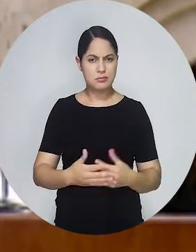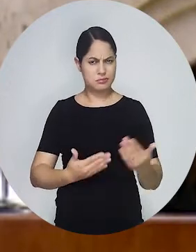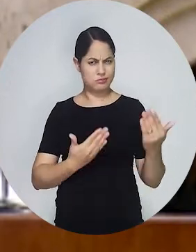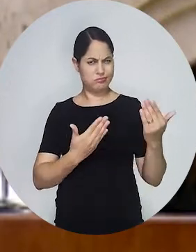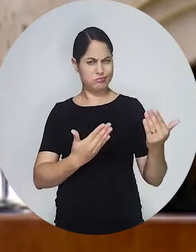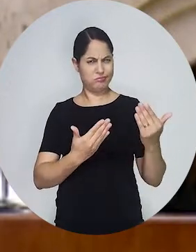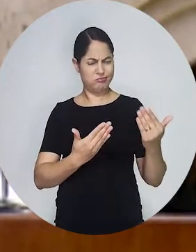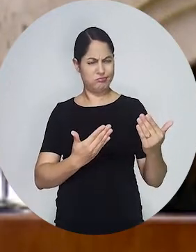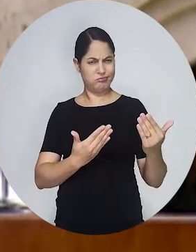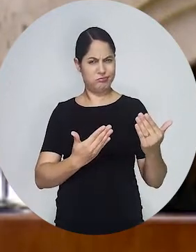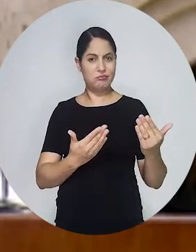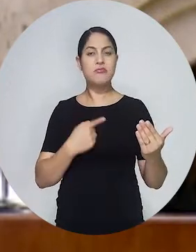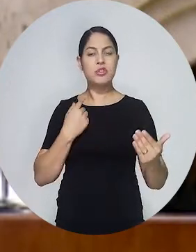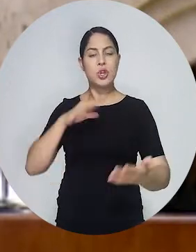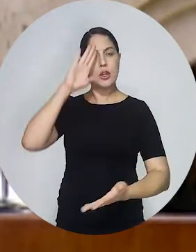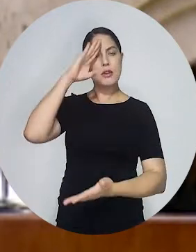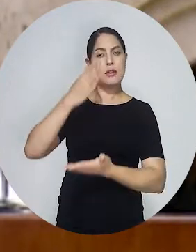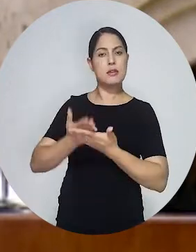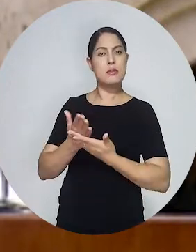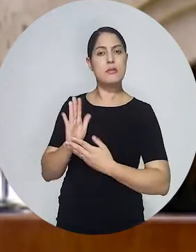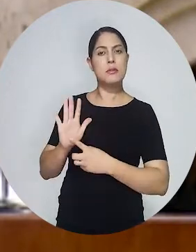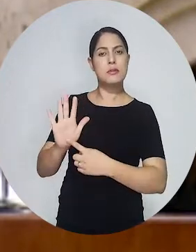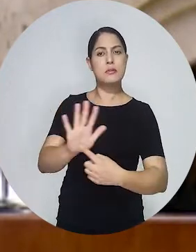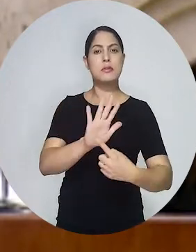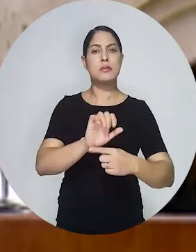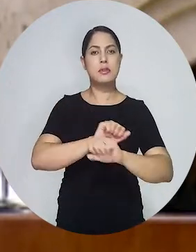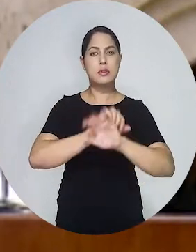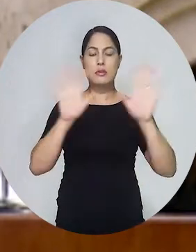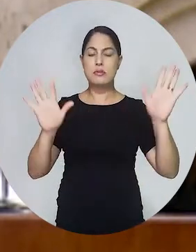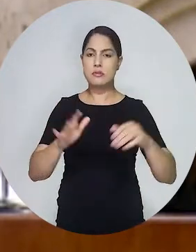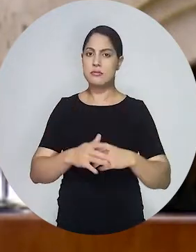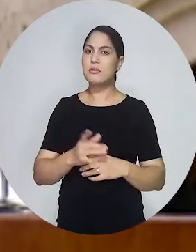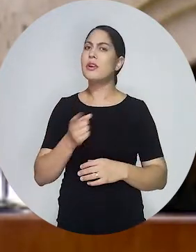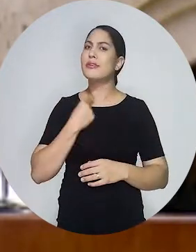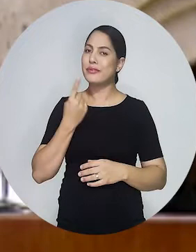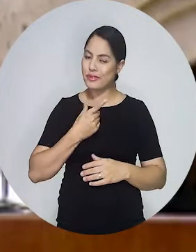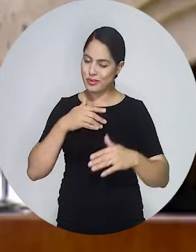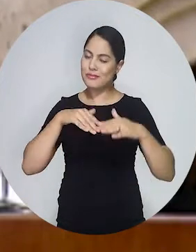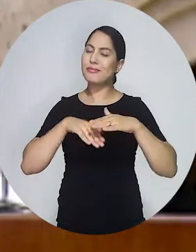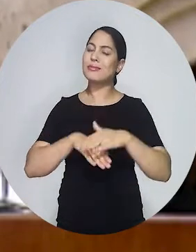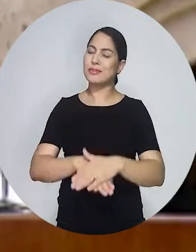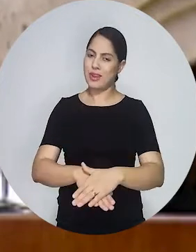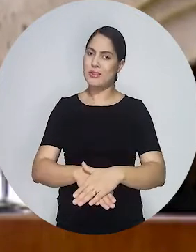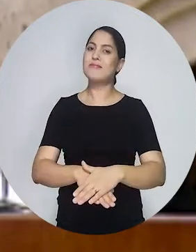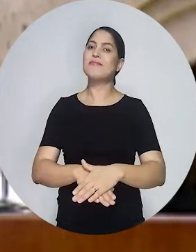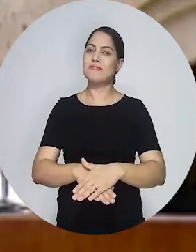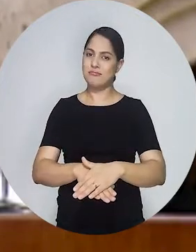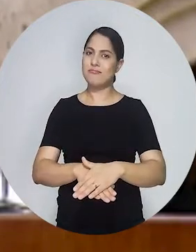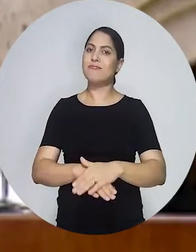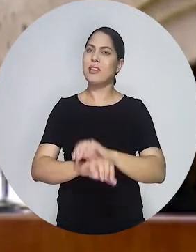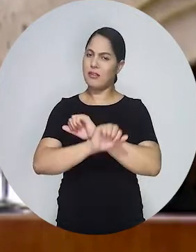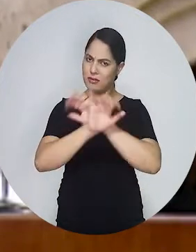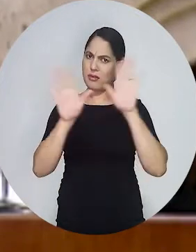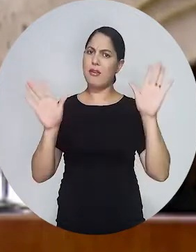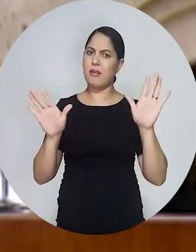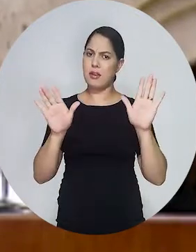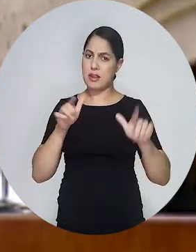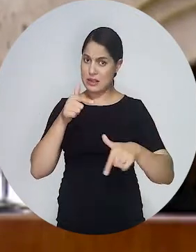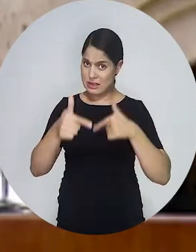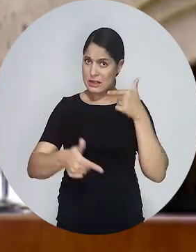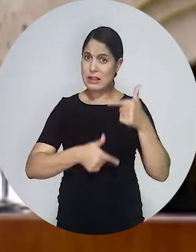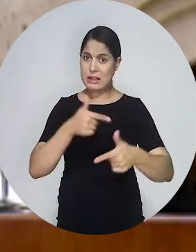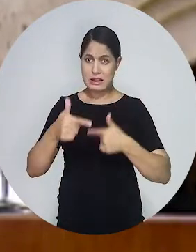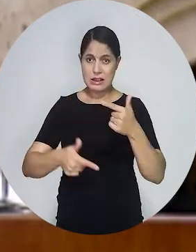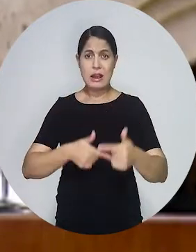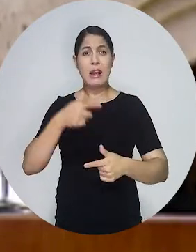havia desconfiança, erguemos credibilidade. Mas temos humildade, porém, para